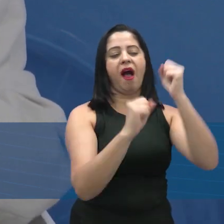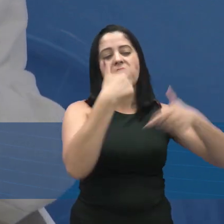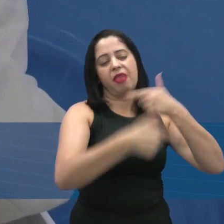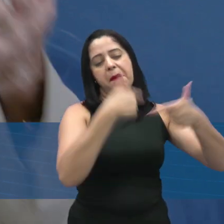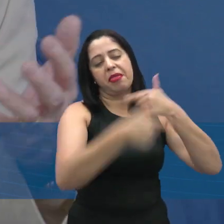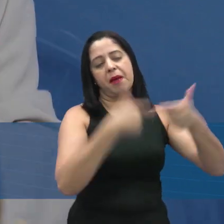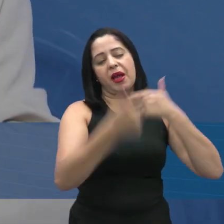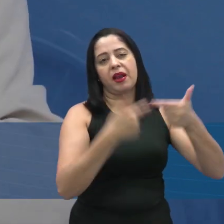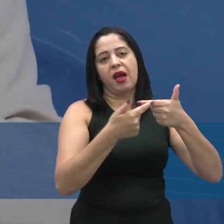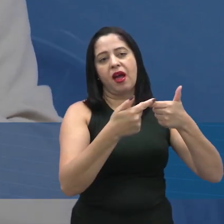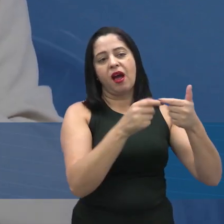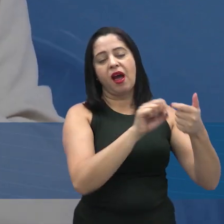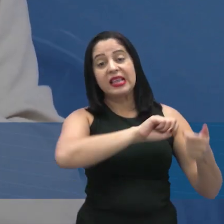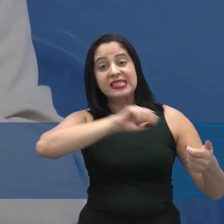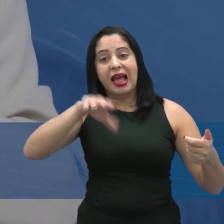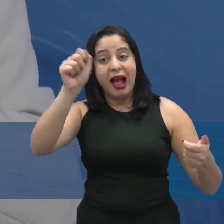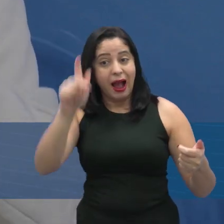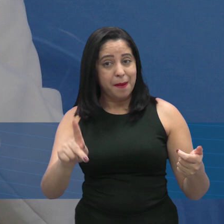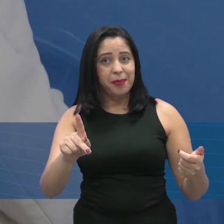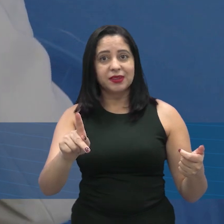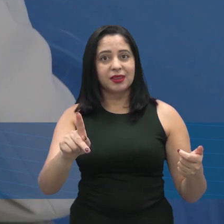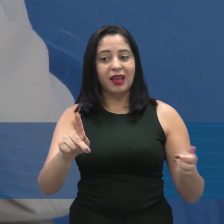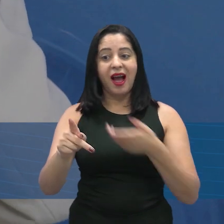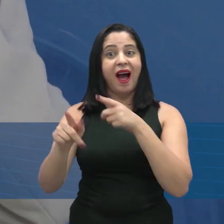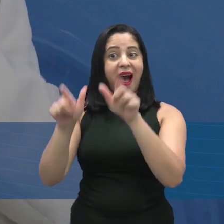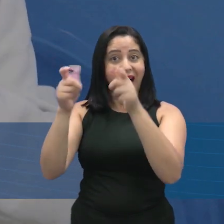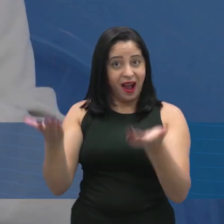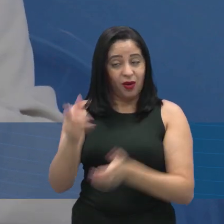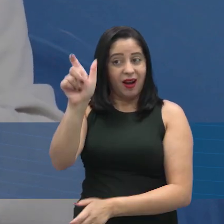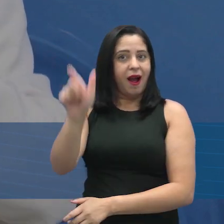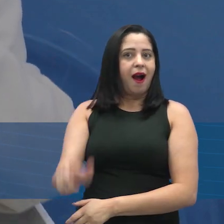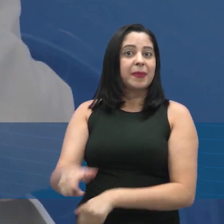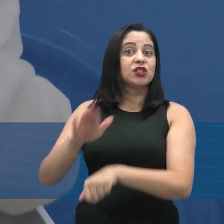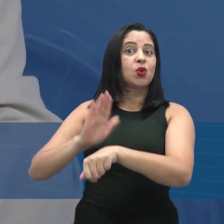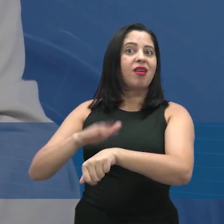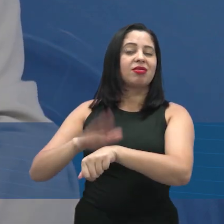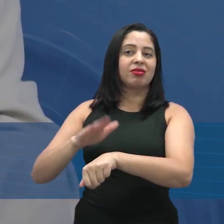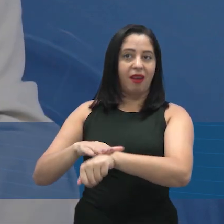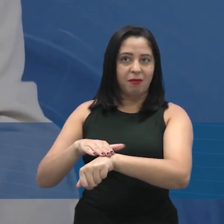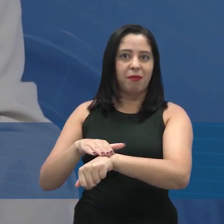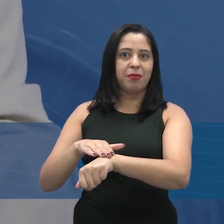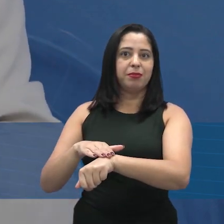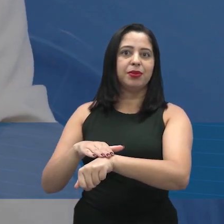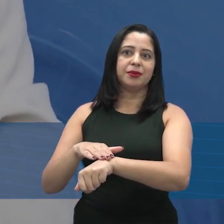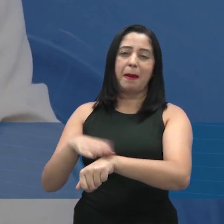privado, vamos dizer assim, no setor público, é que vai sobrar-te tempo. E, principalmente,